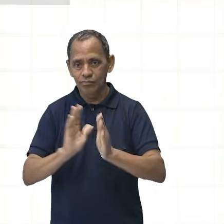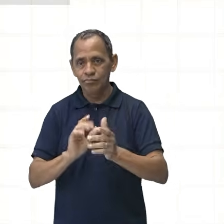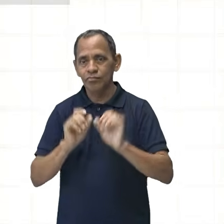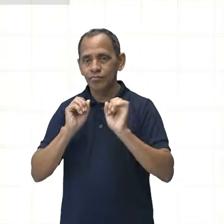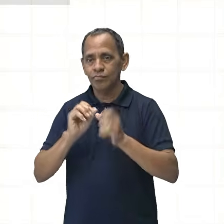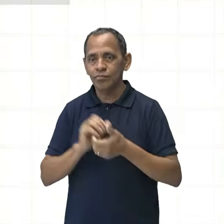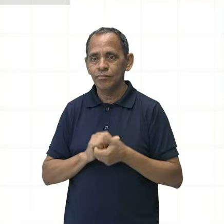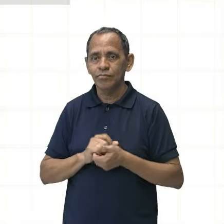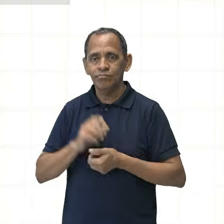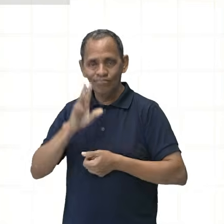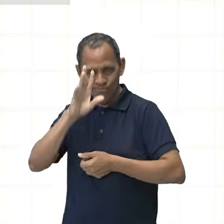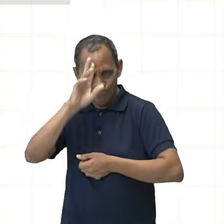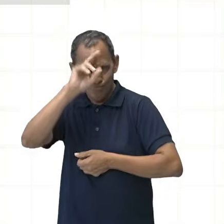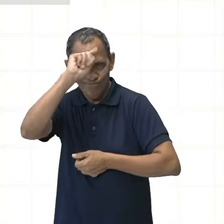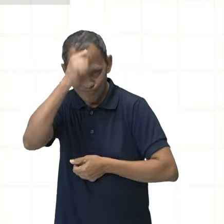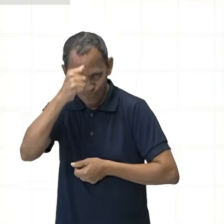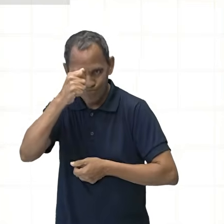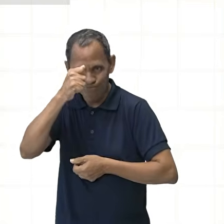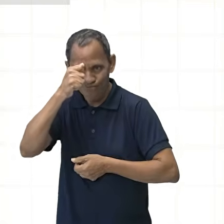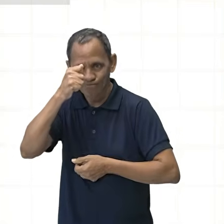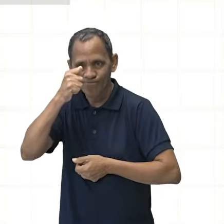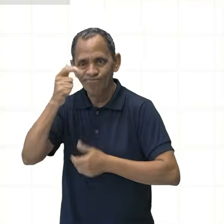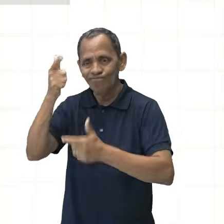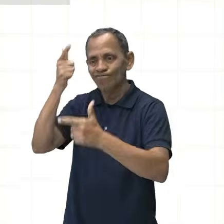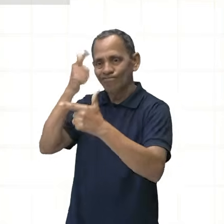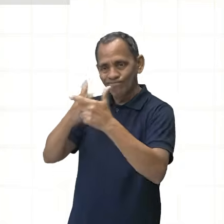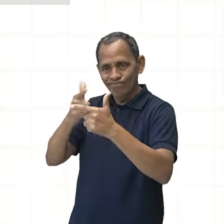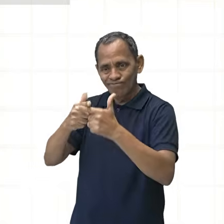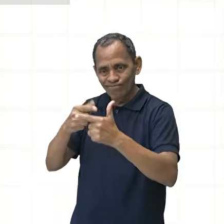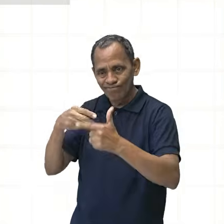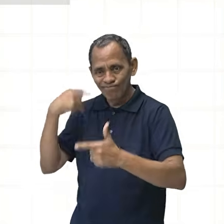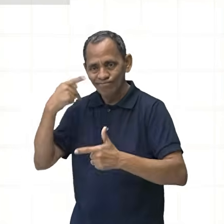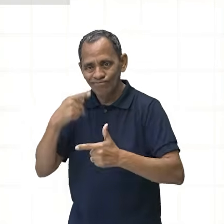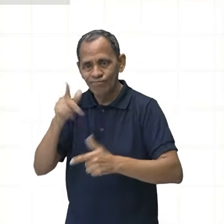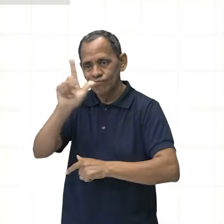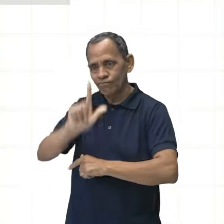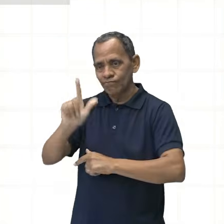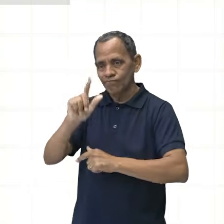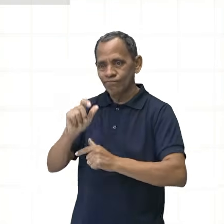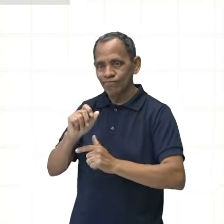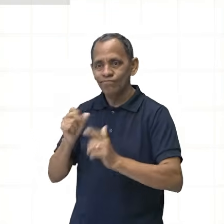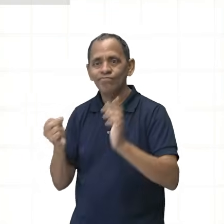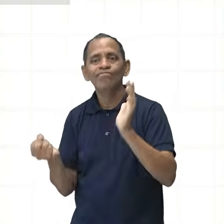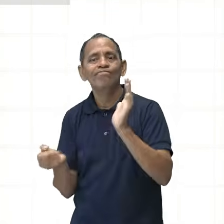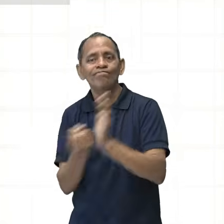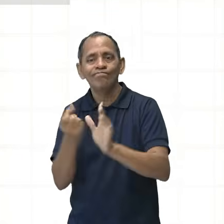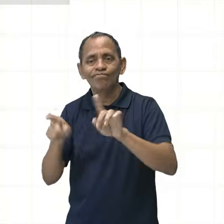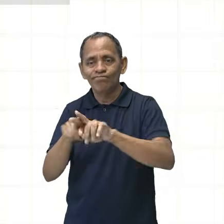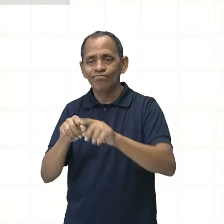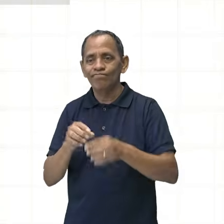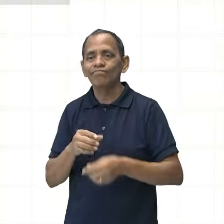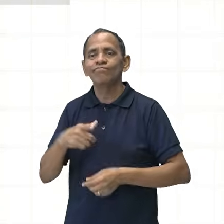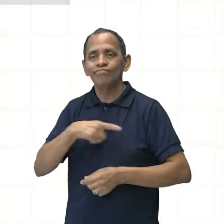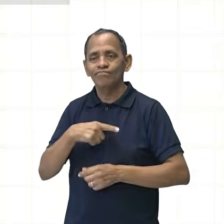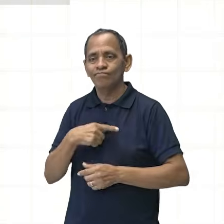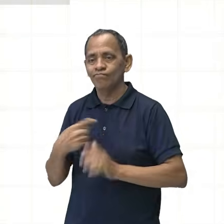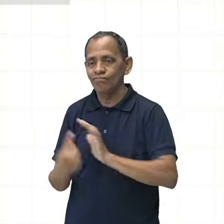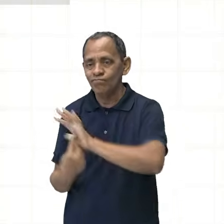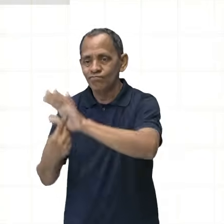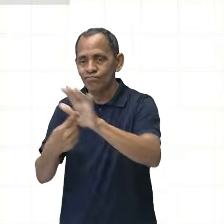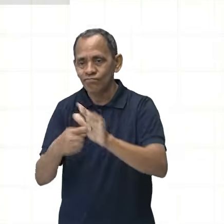efervescência cultural e política. E a sua literatura simbolista era carregada de imagens